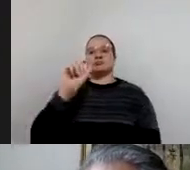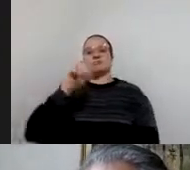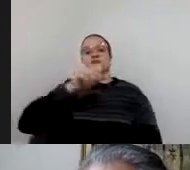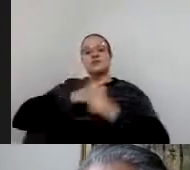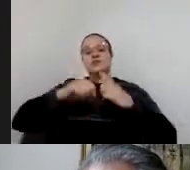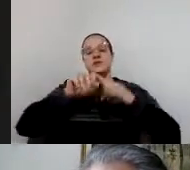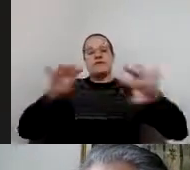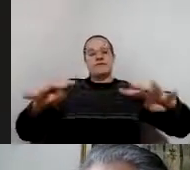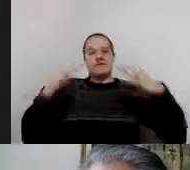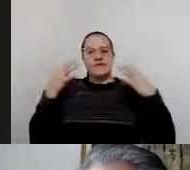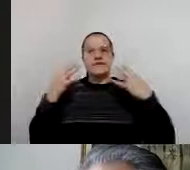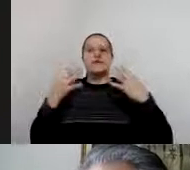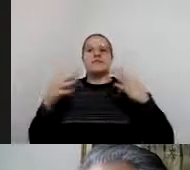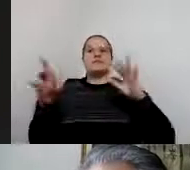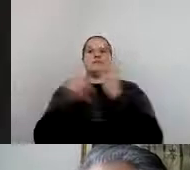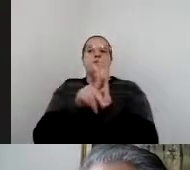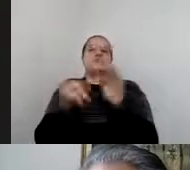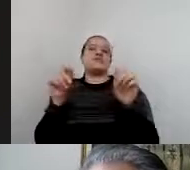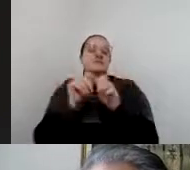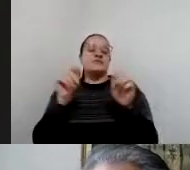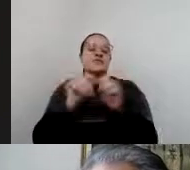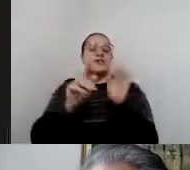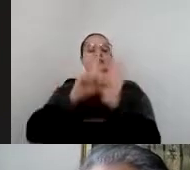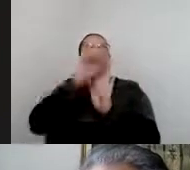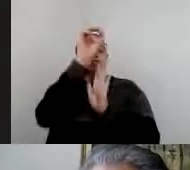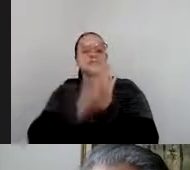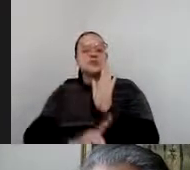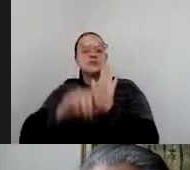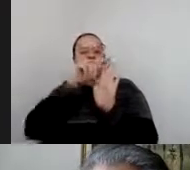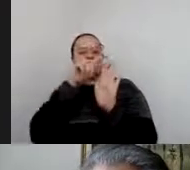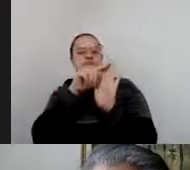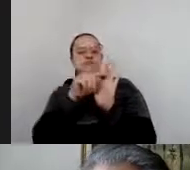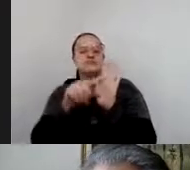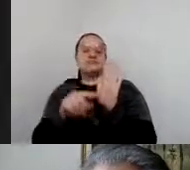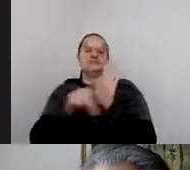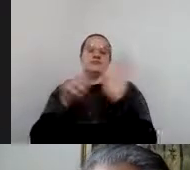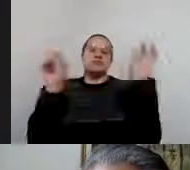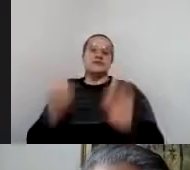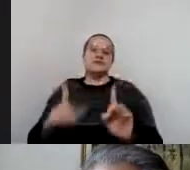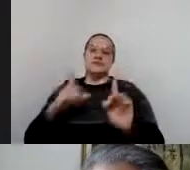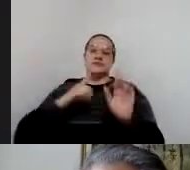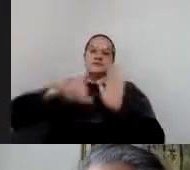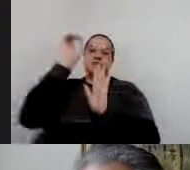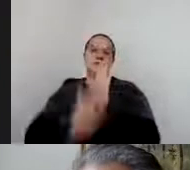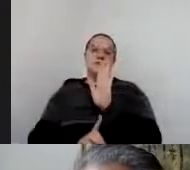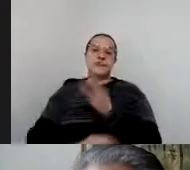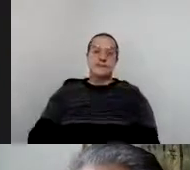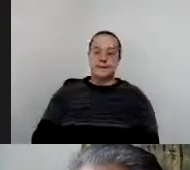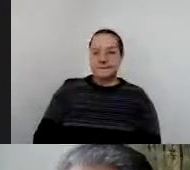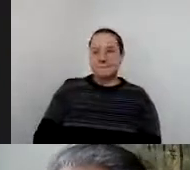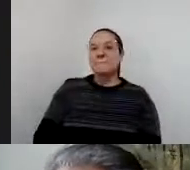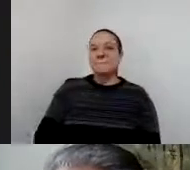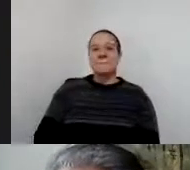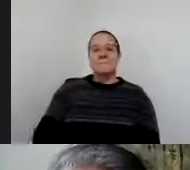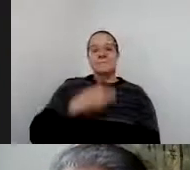para pautar a questão dos direitos das pessoas com deficiência. Na programação